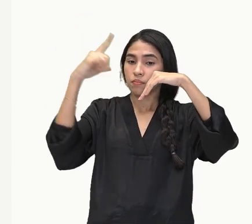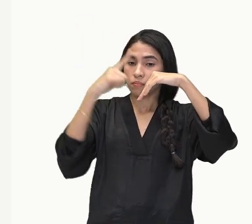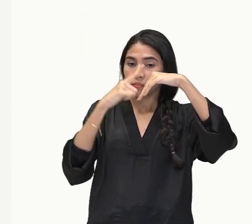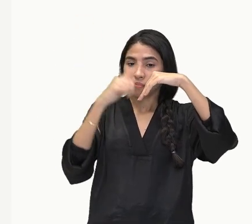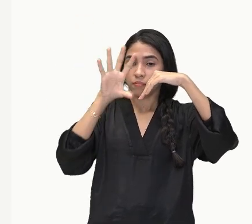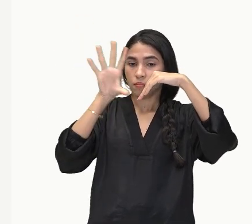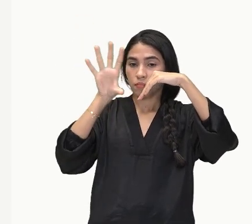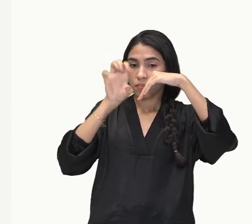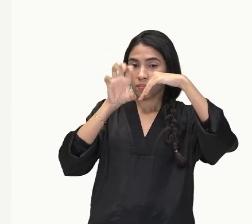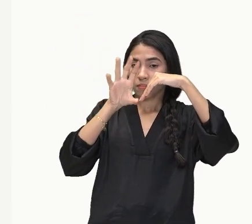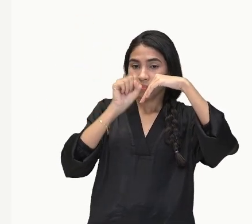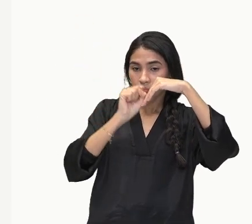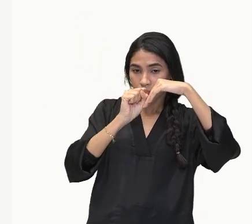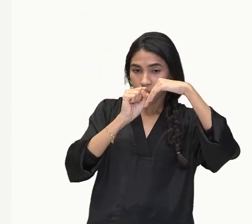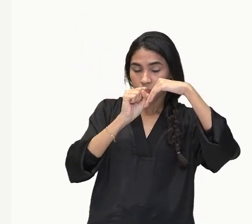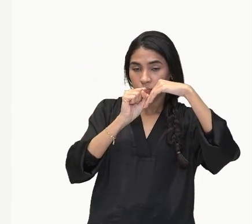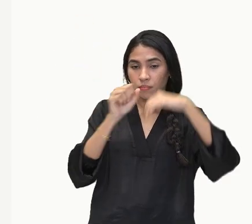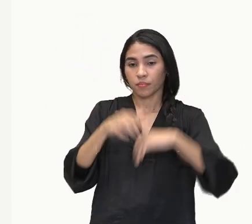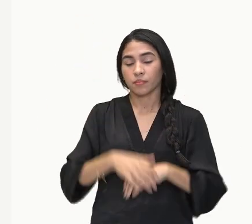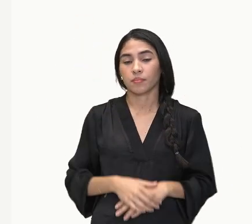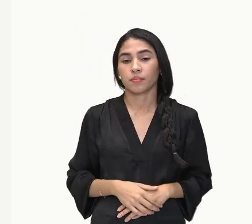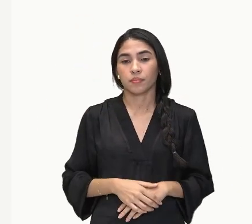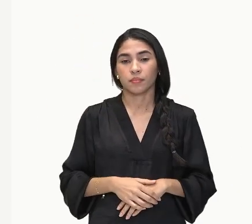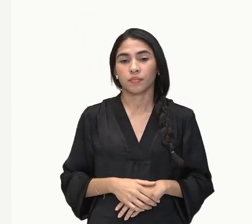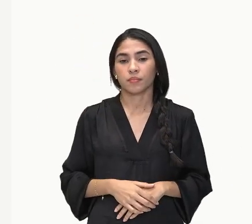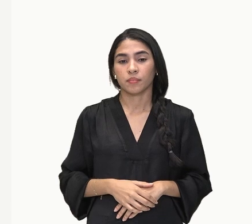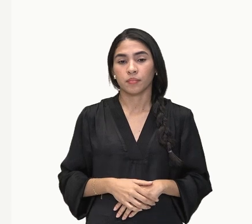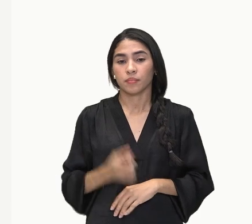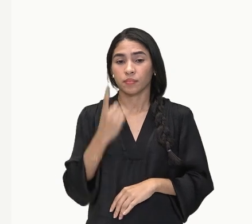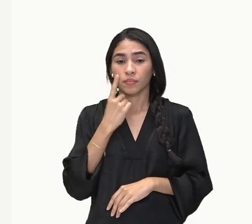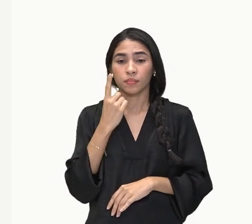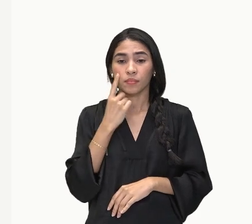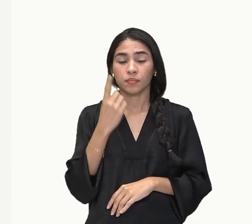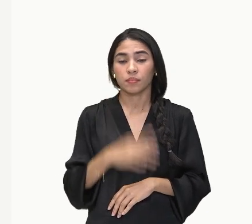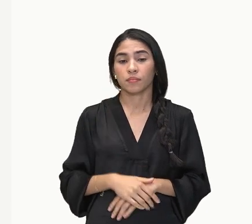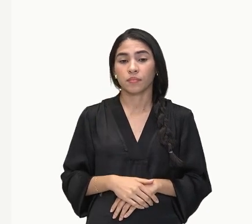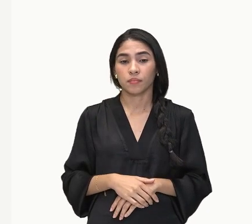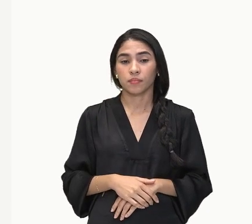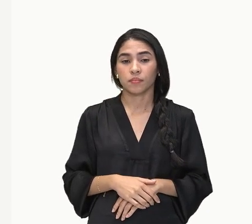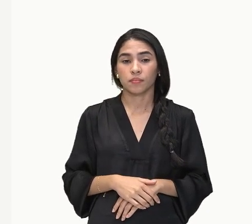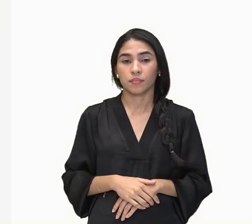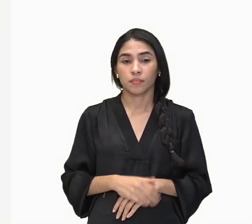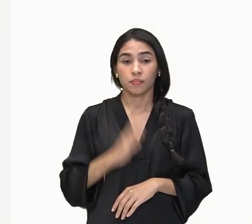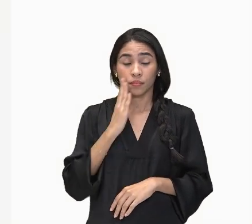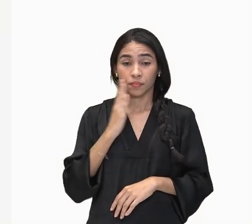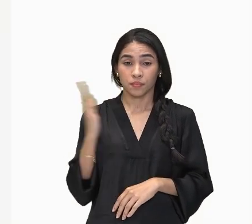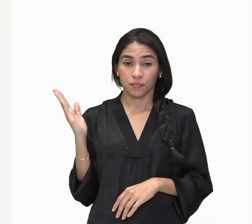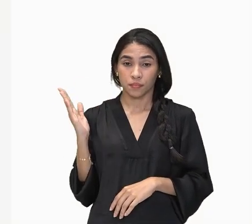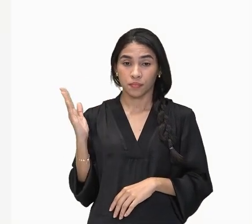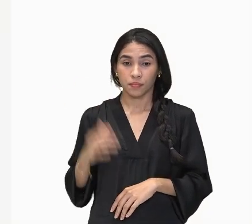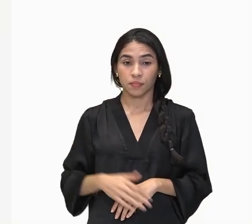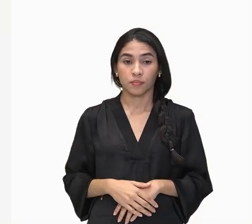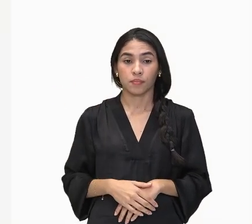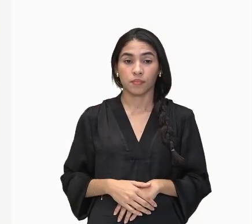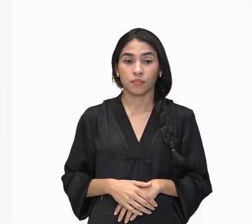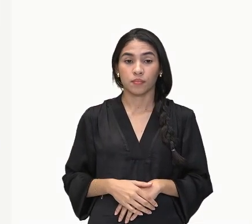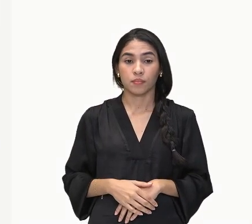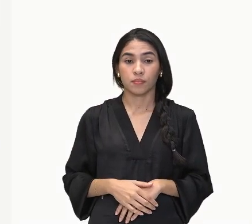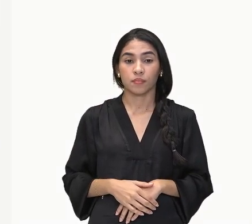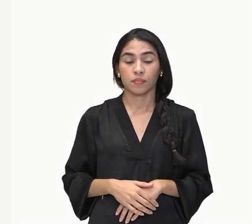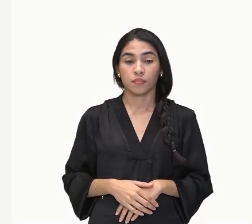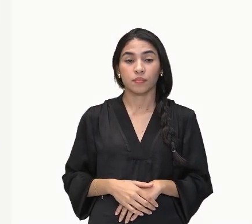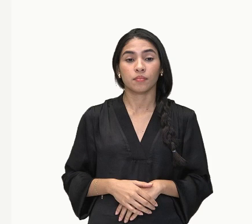de condutores que geram essa corrente elétrica. Vamos observar as vantagens e desvantagens da energia solar. Vantagens: